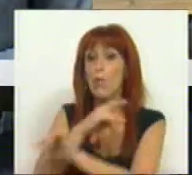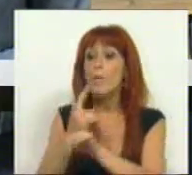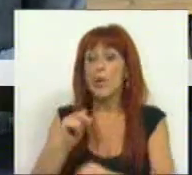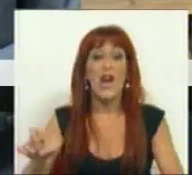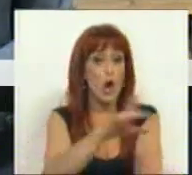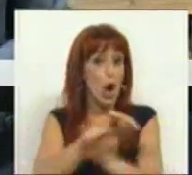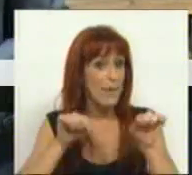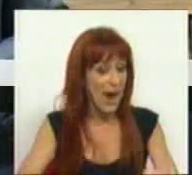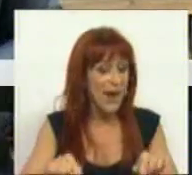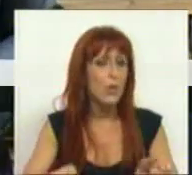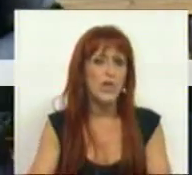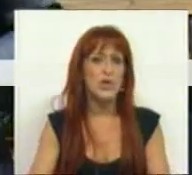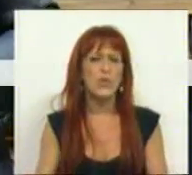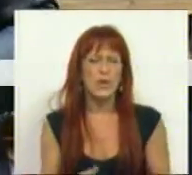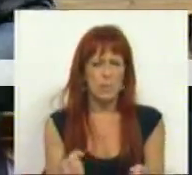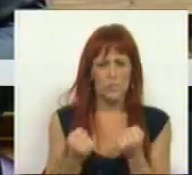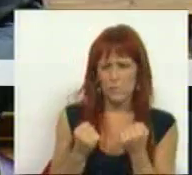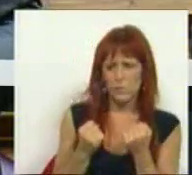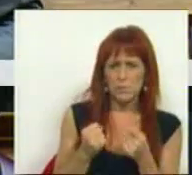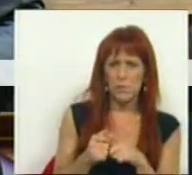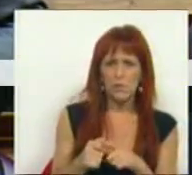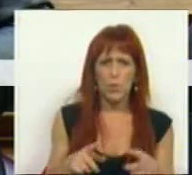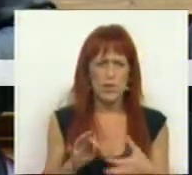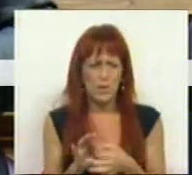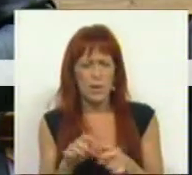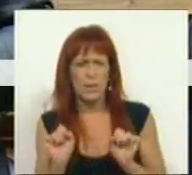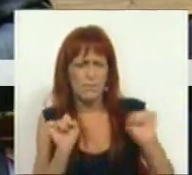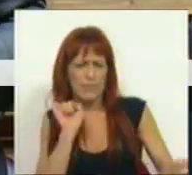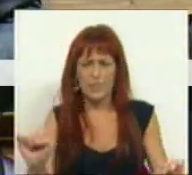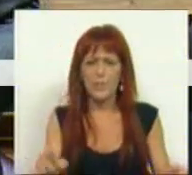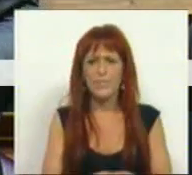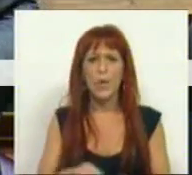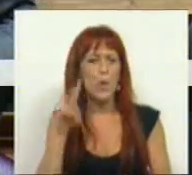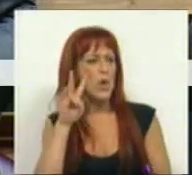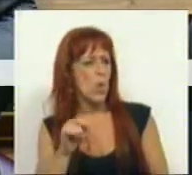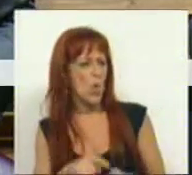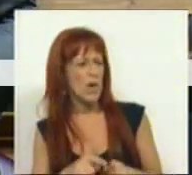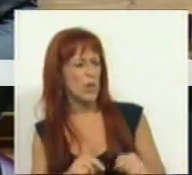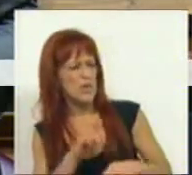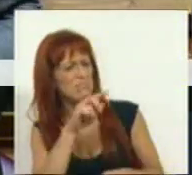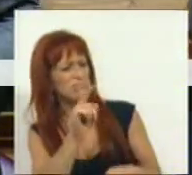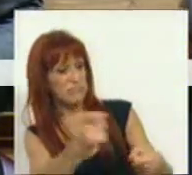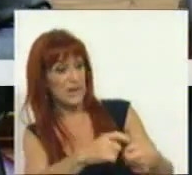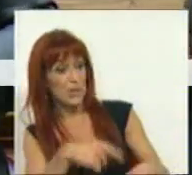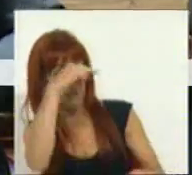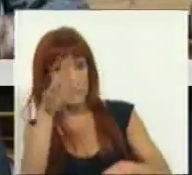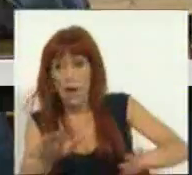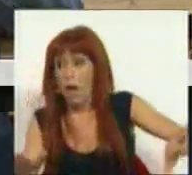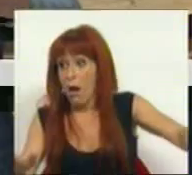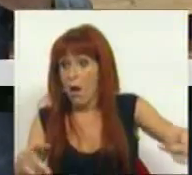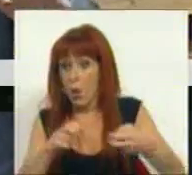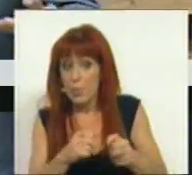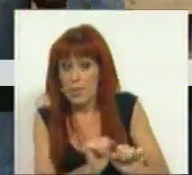esta Europa é a Europa dos egoísmos, dos nacionalismos, daqueles que, quando olham para um parceiro em dificuldades, dizem: bem,